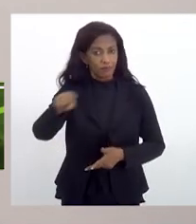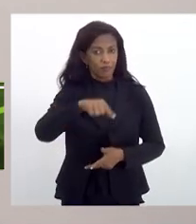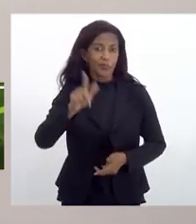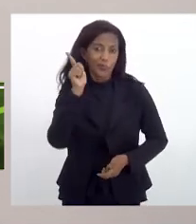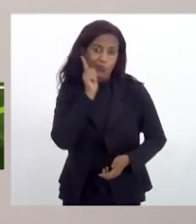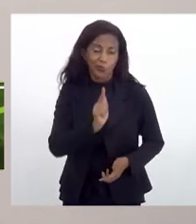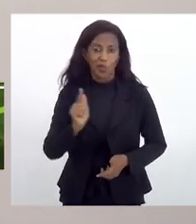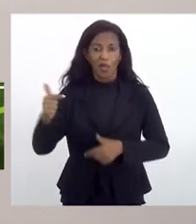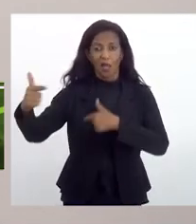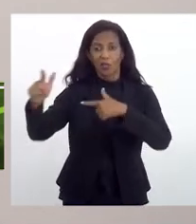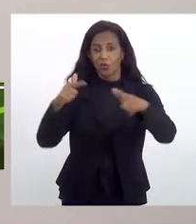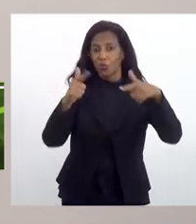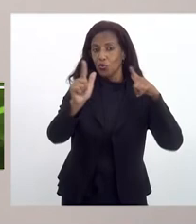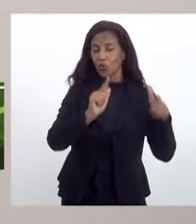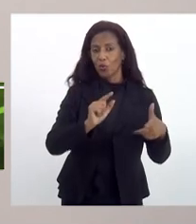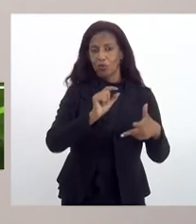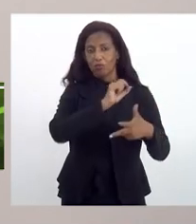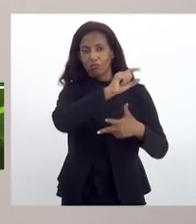As outras